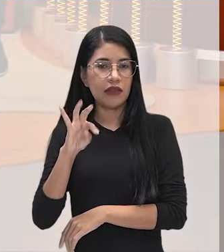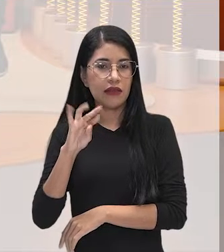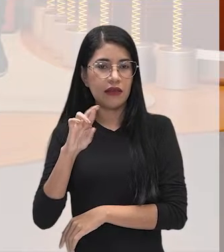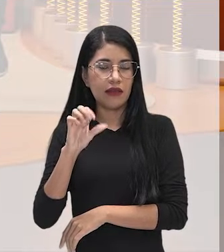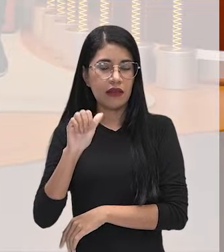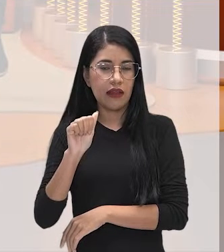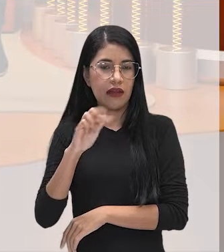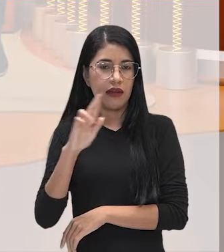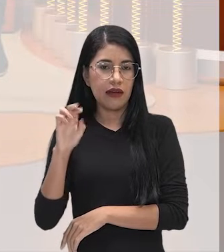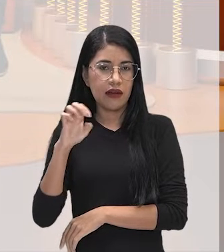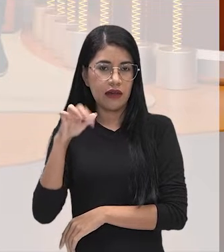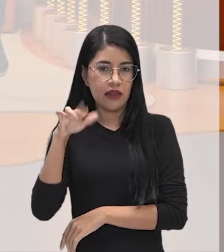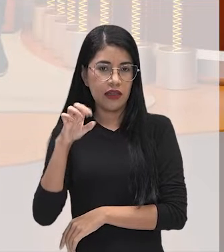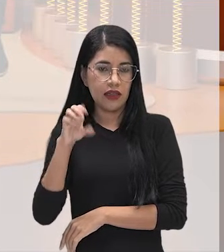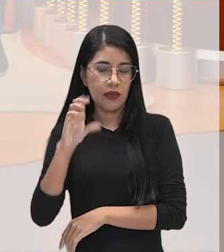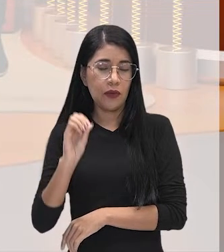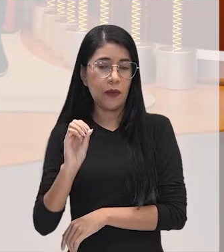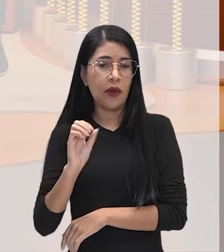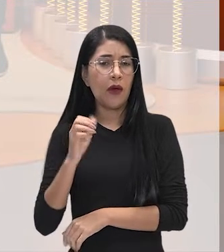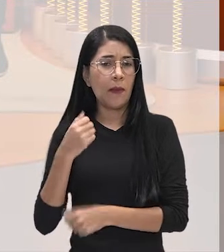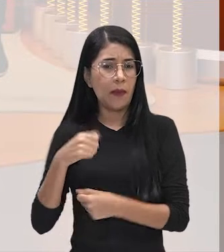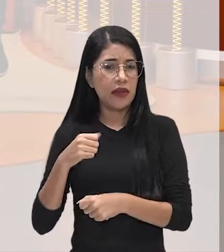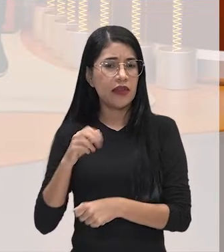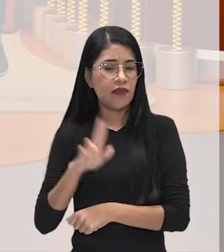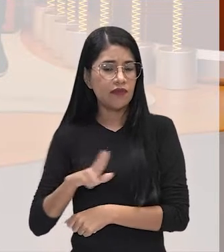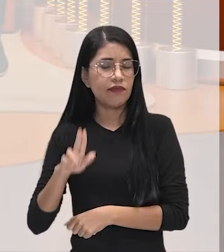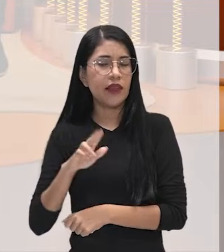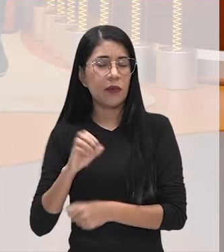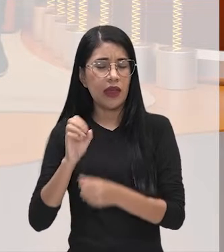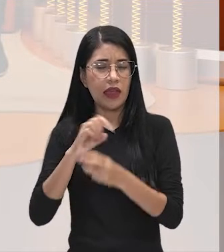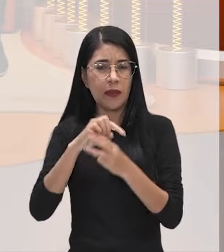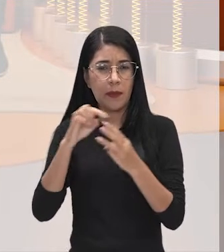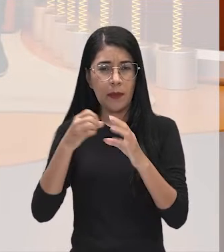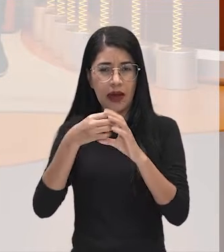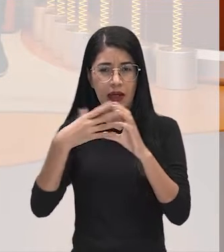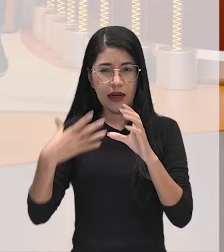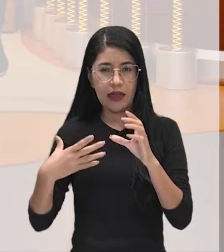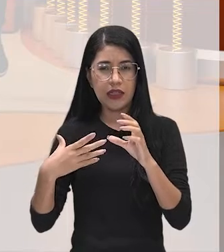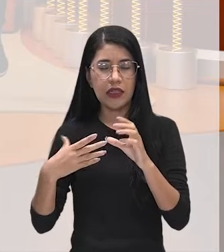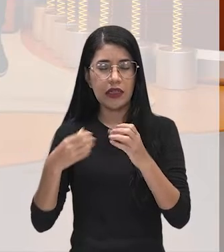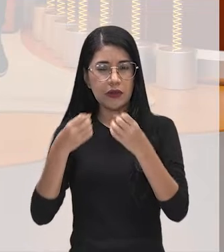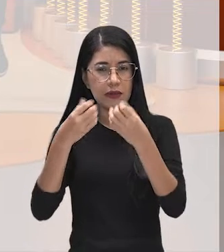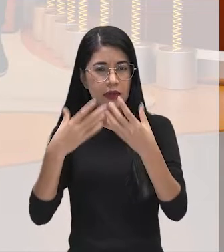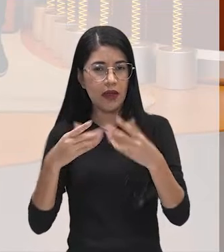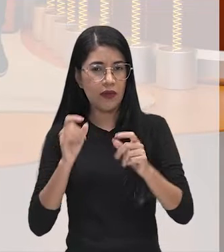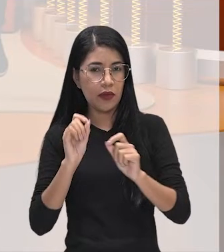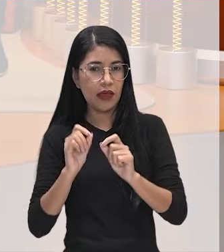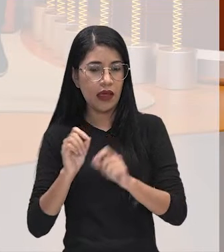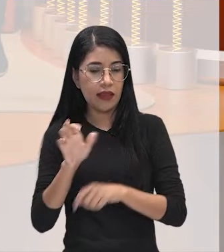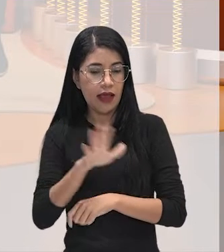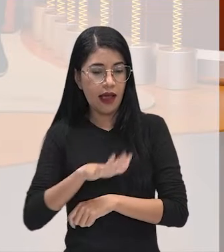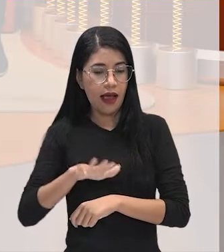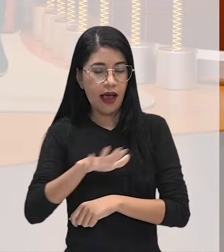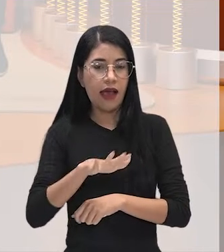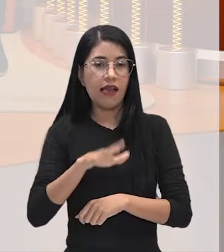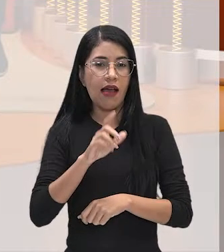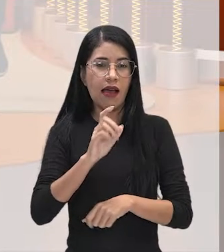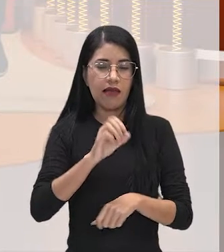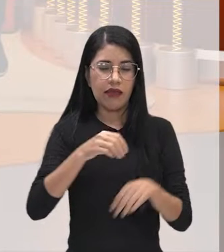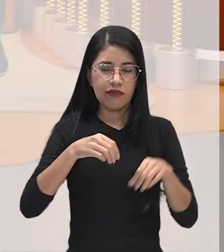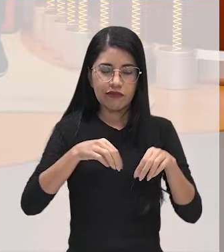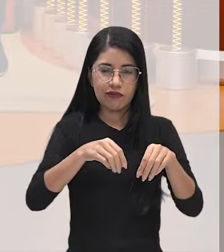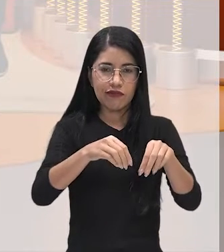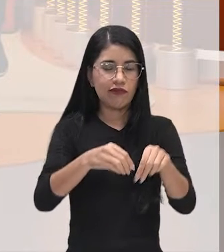esse meio, já que eu acabei de caracterizar para vocês que quando a gente fala, então, né, da parte da terra realmente,